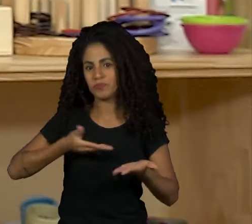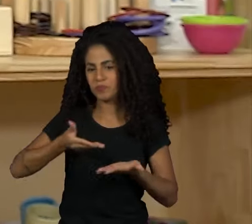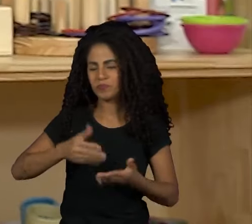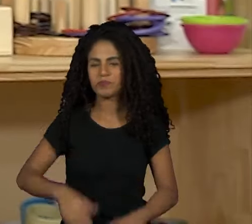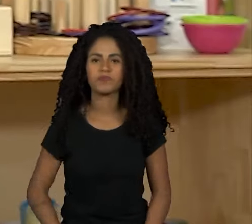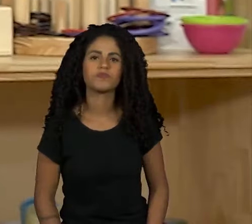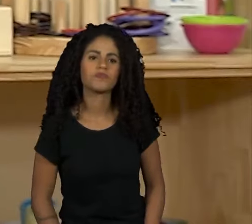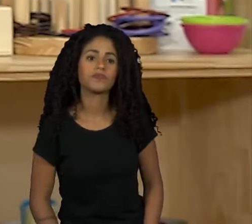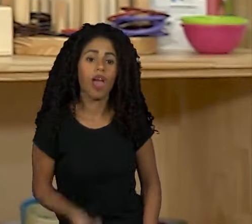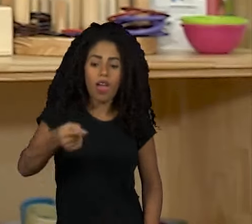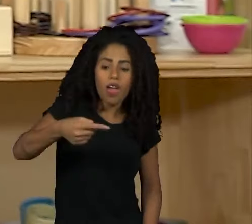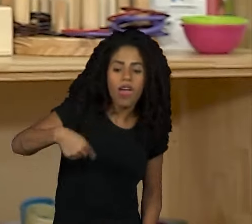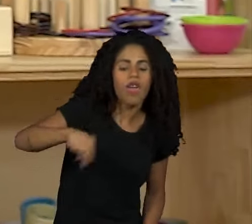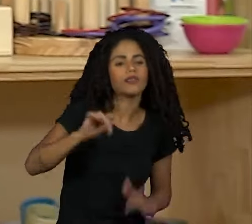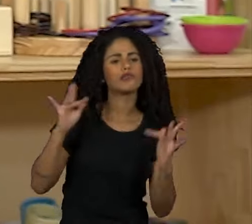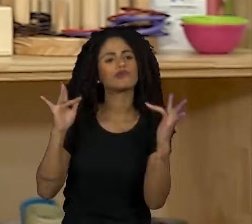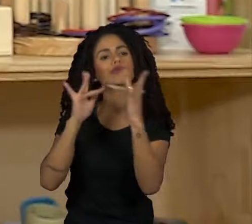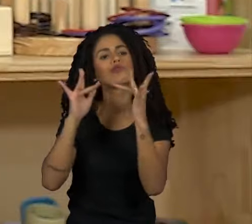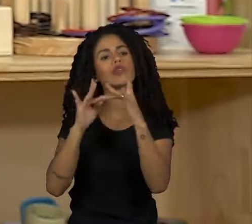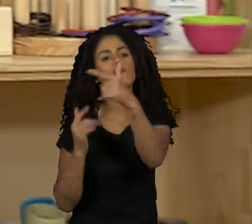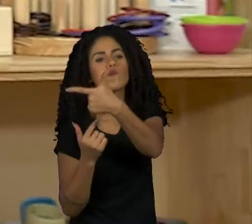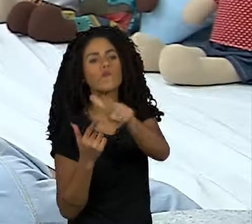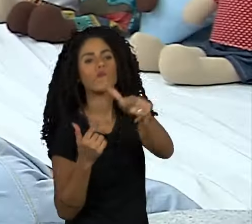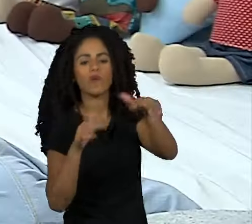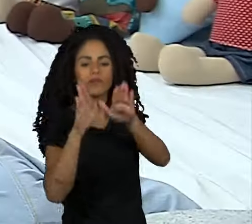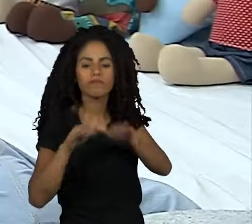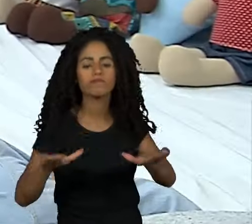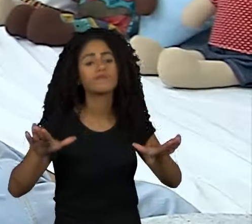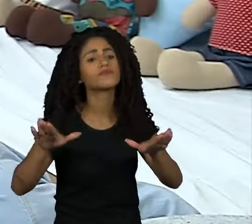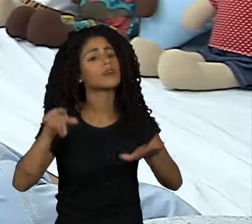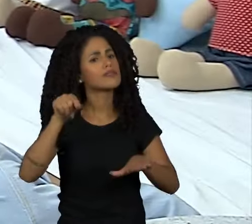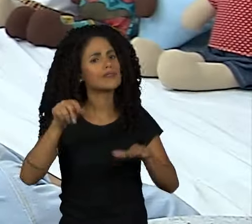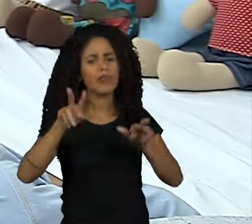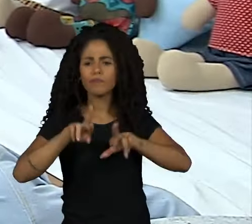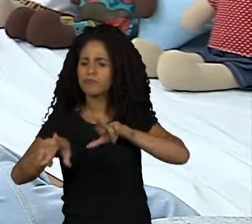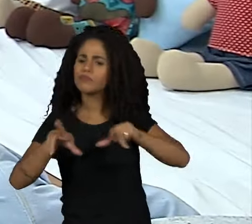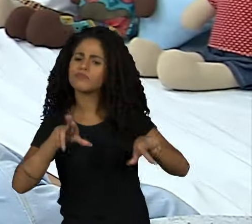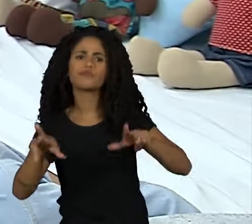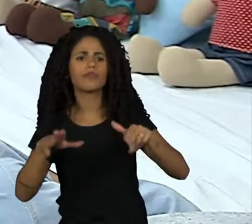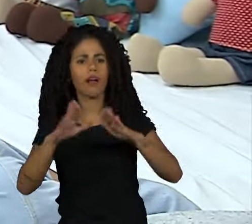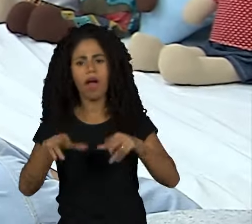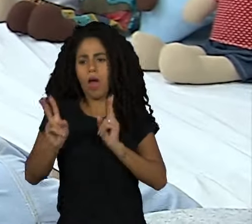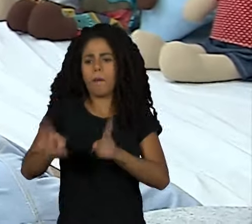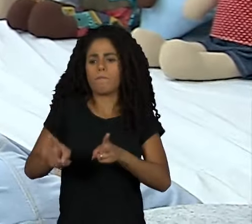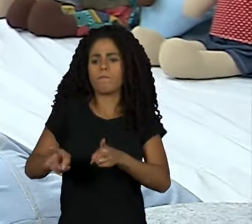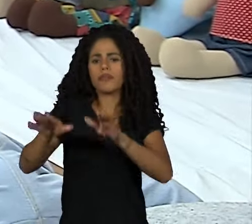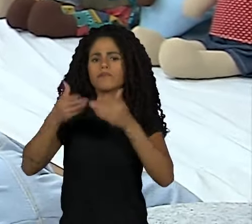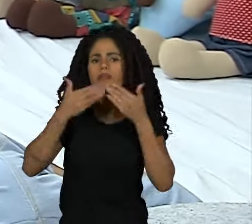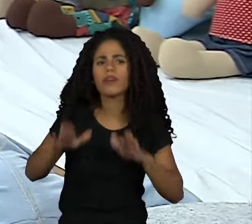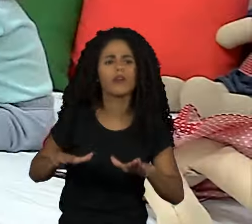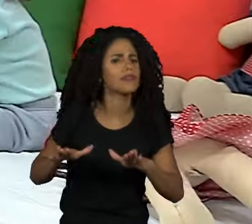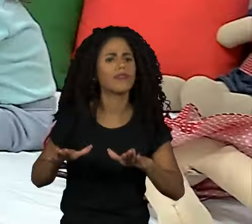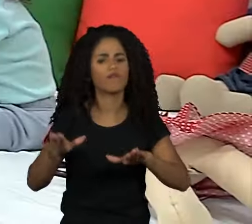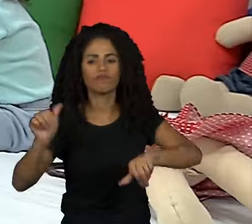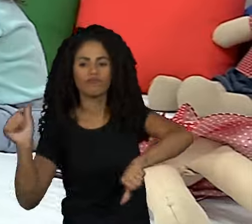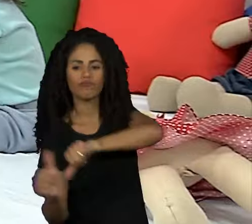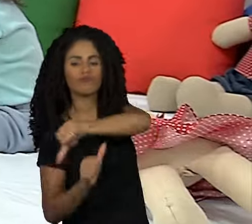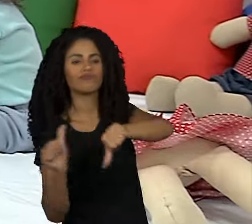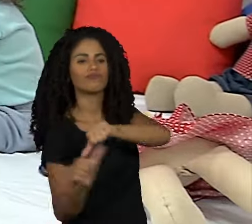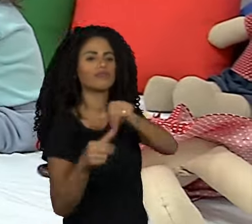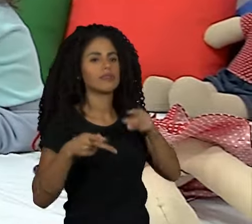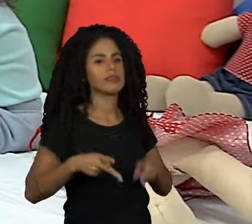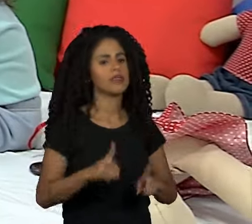Eles estarem sempre em contato com crianças aqui, e sempre há crianças diferentes, né? Que roda o turno, sempre